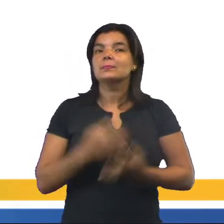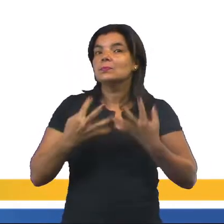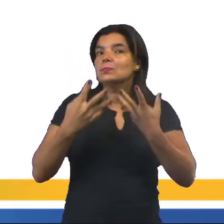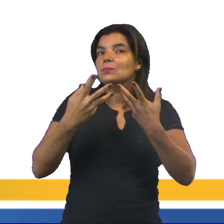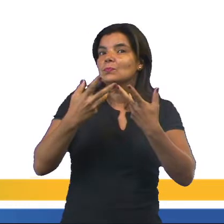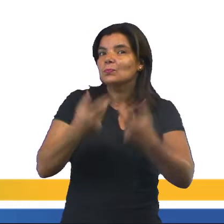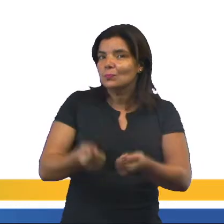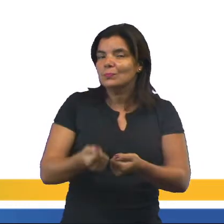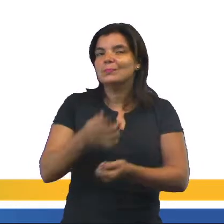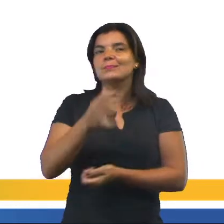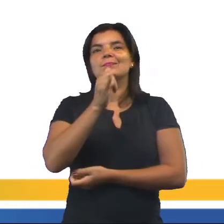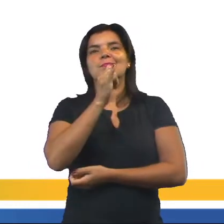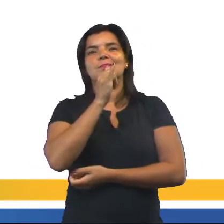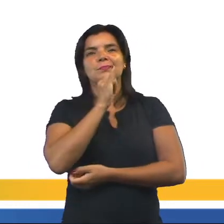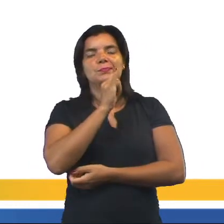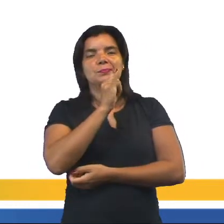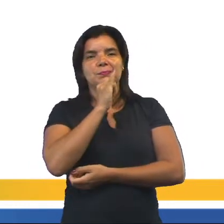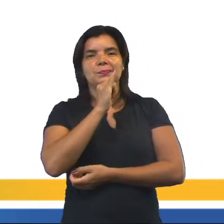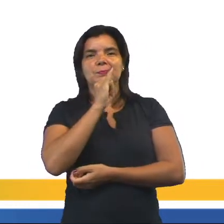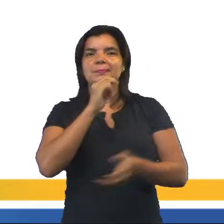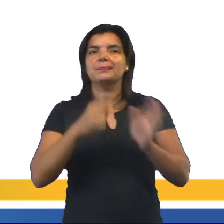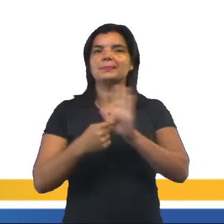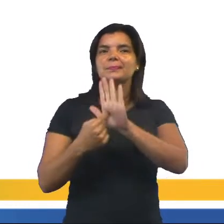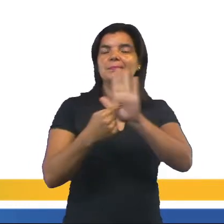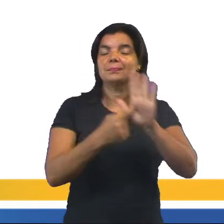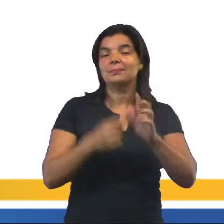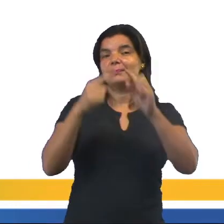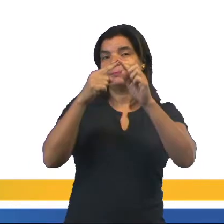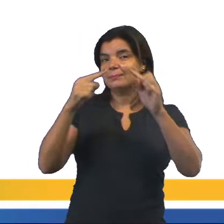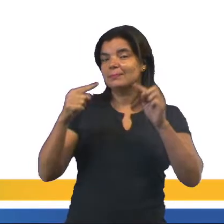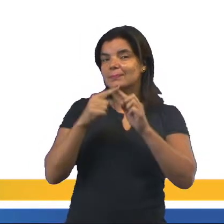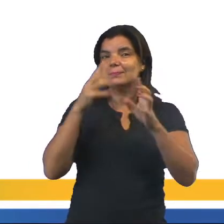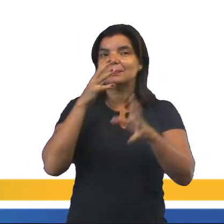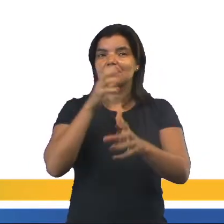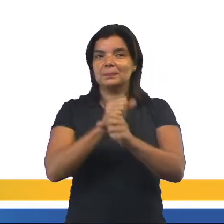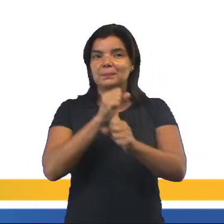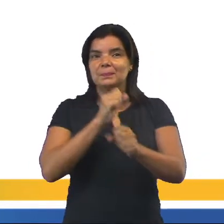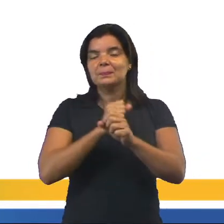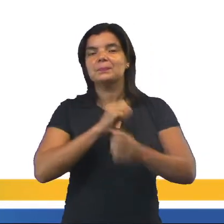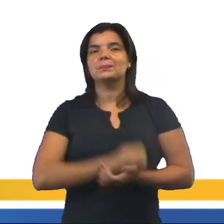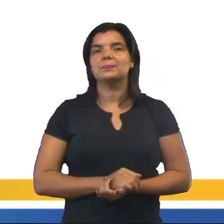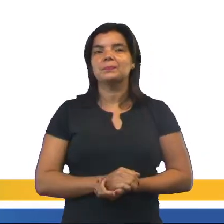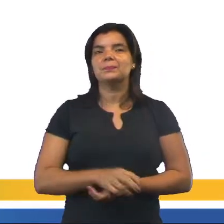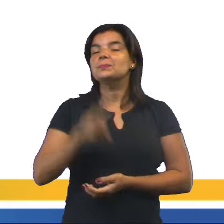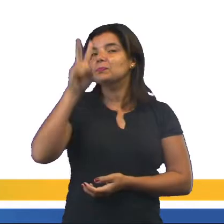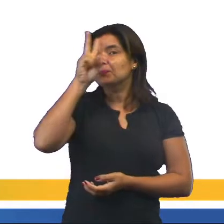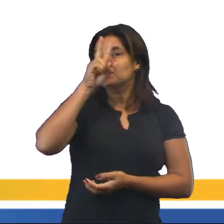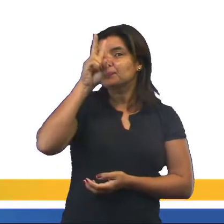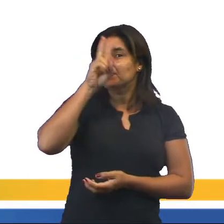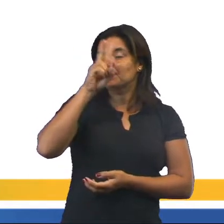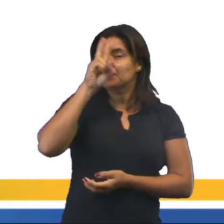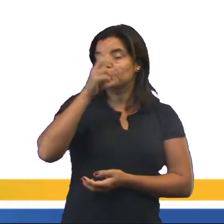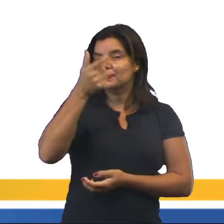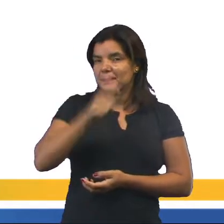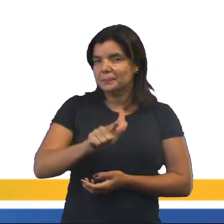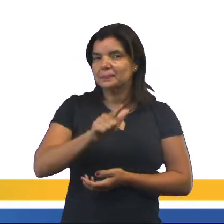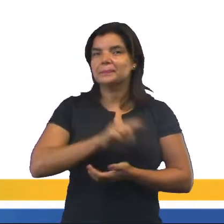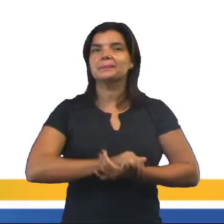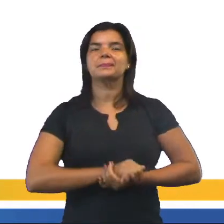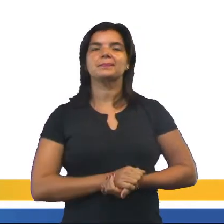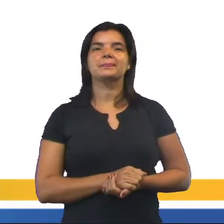derivadas, todas elas são exemplos de identidades trigonométricas.